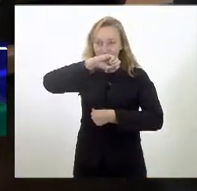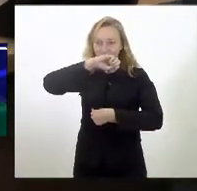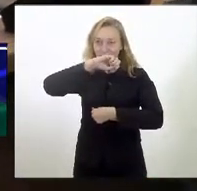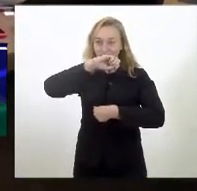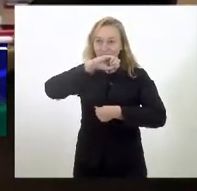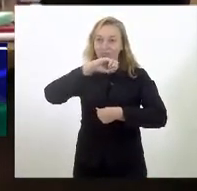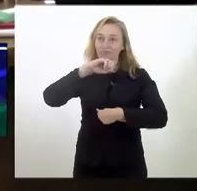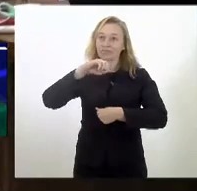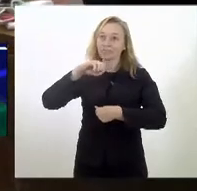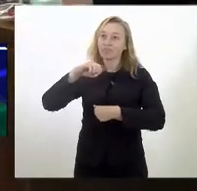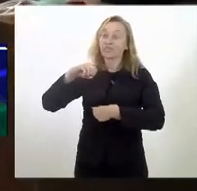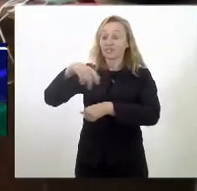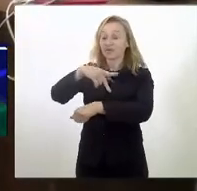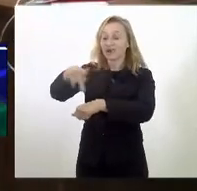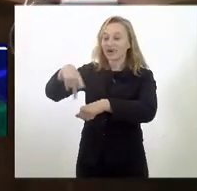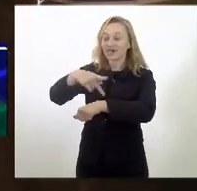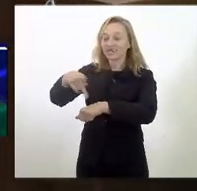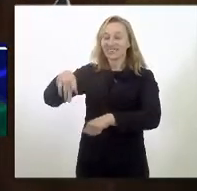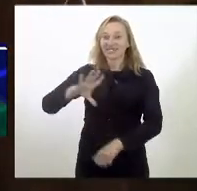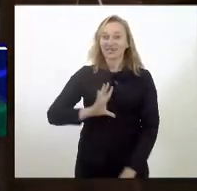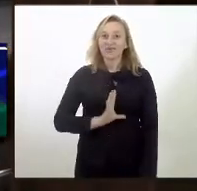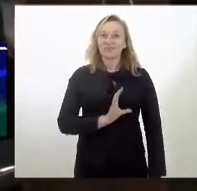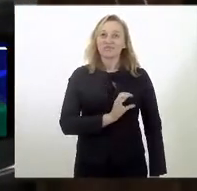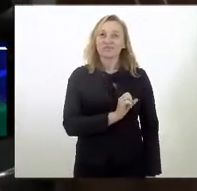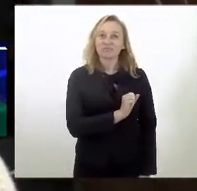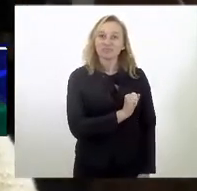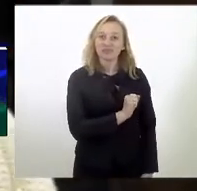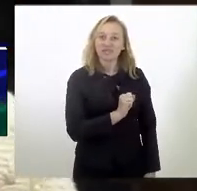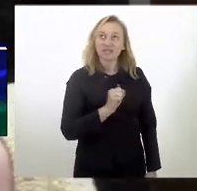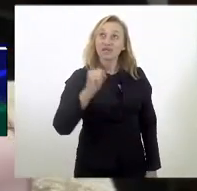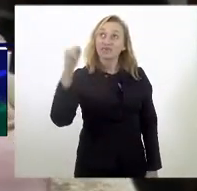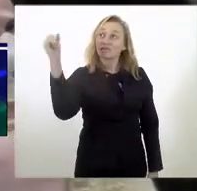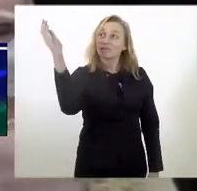gentil, pátria